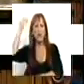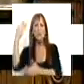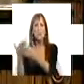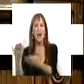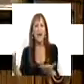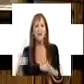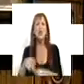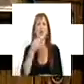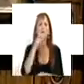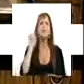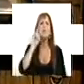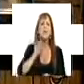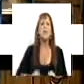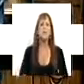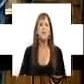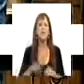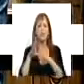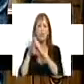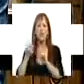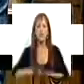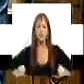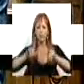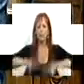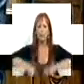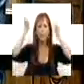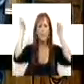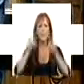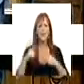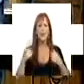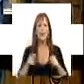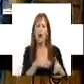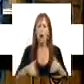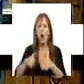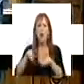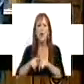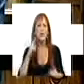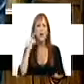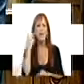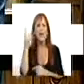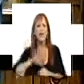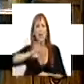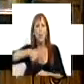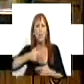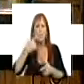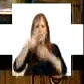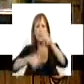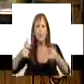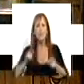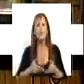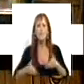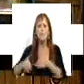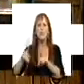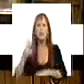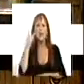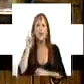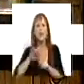climáticas, falamos sobretudo do modelo de desenvolvimento que tem norteado os destinos da humanidade e que tem norteado